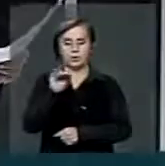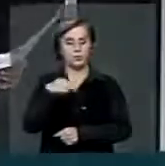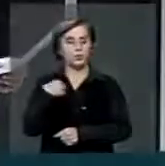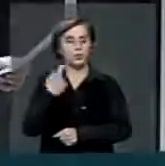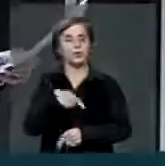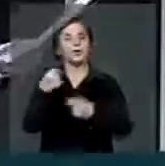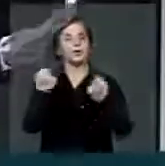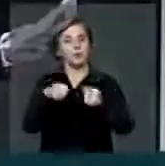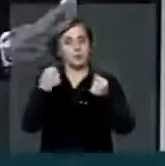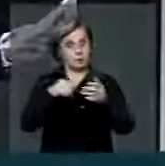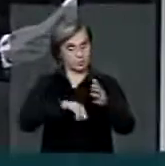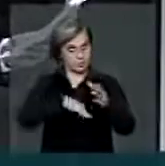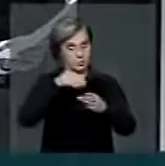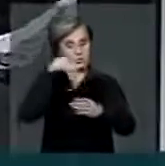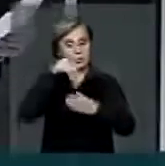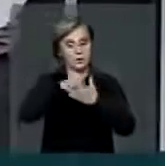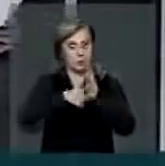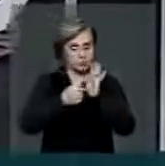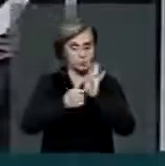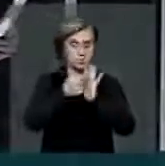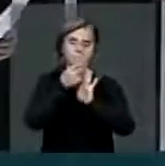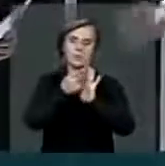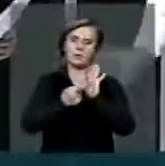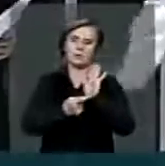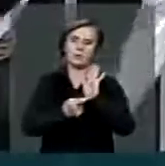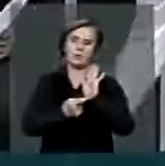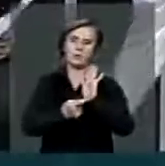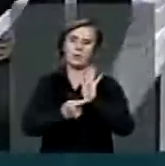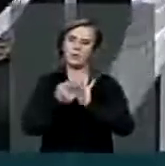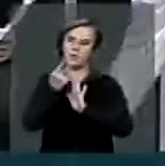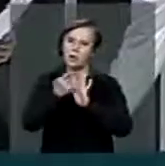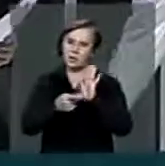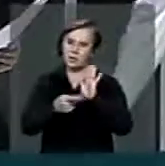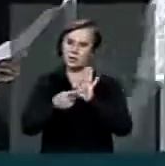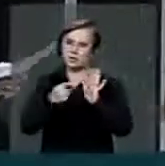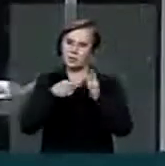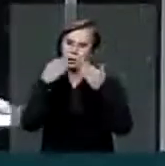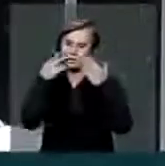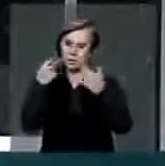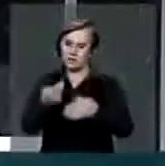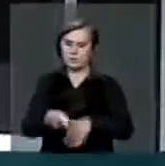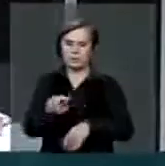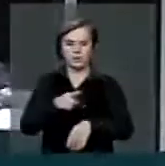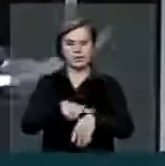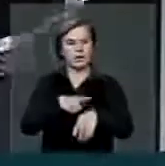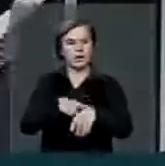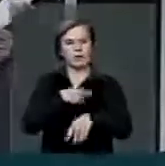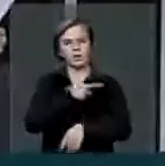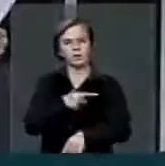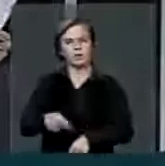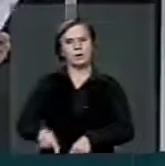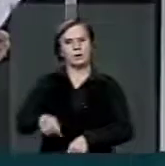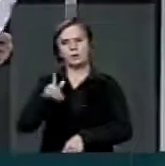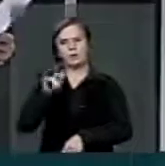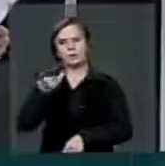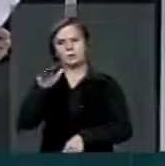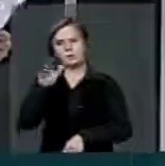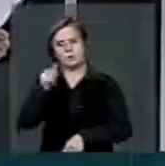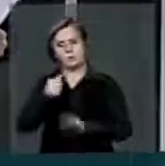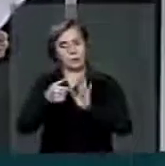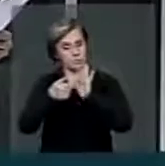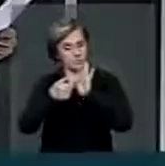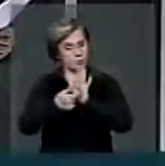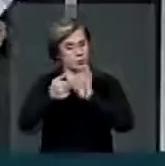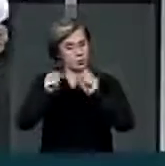projeto. Projeto que foi apresentado aqui ainda na época do presidente Lula e que tipifica de